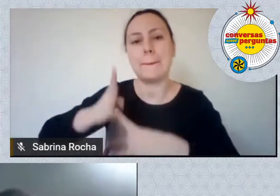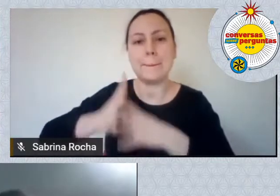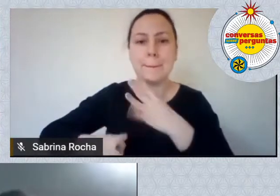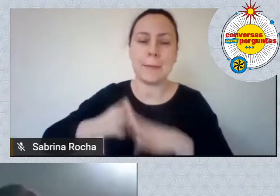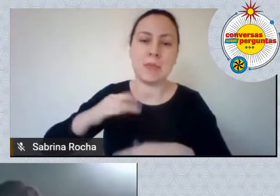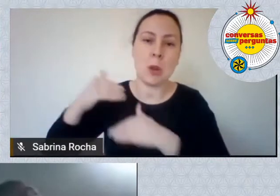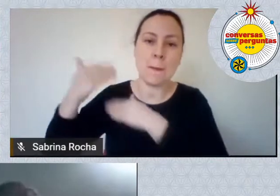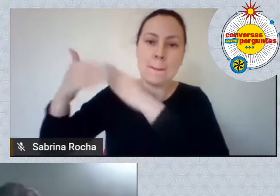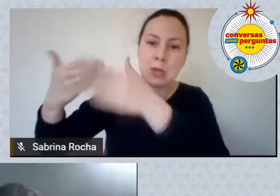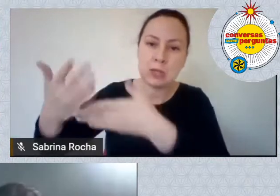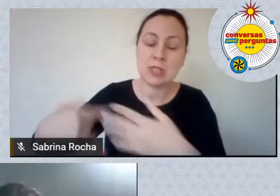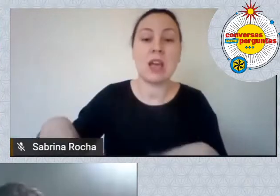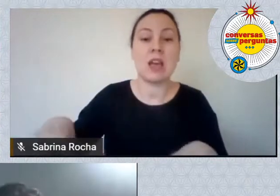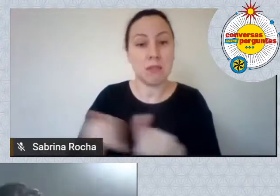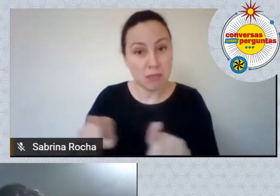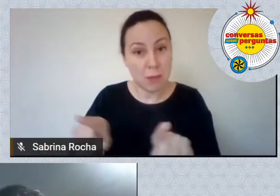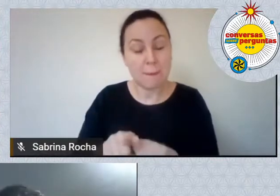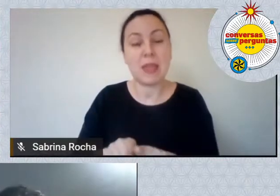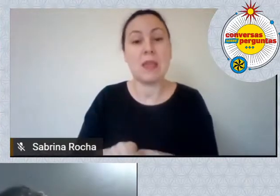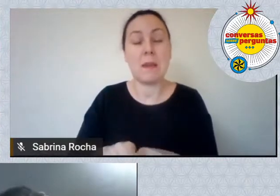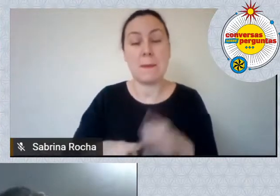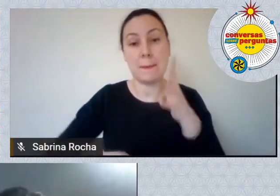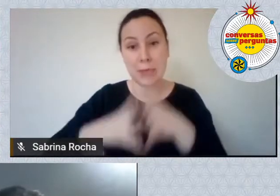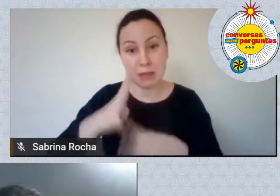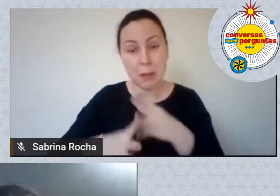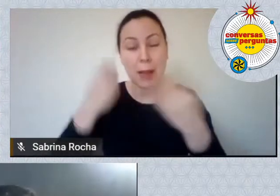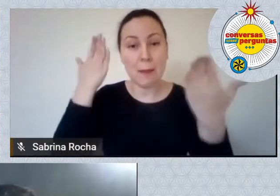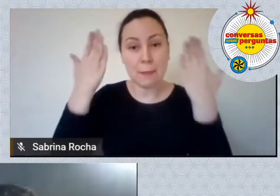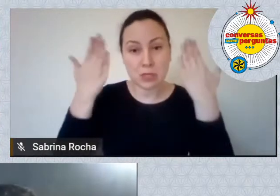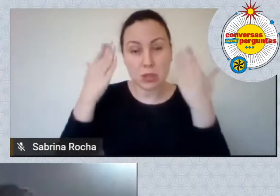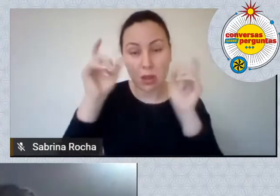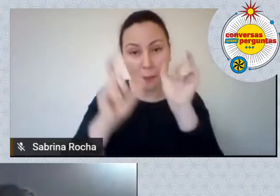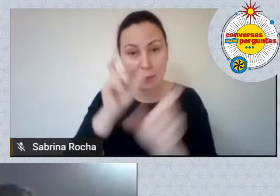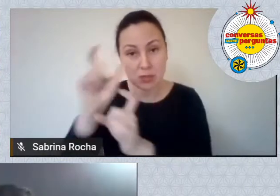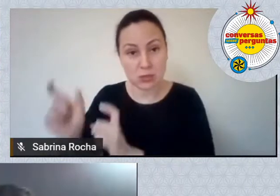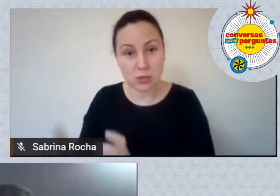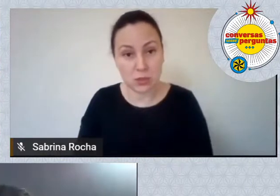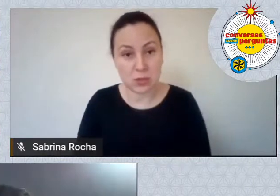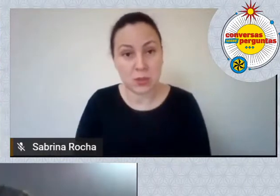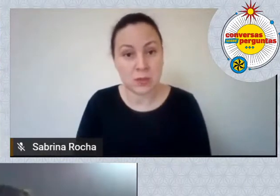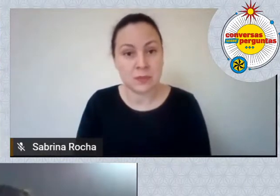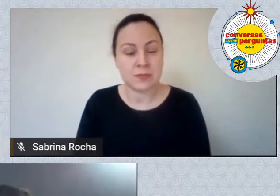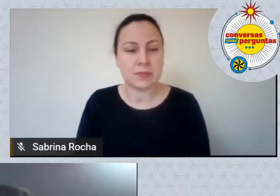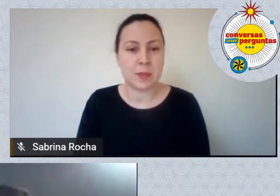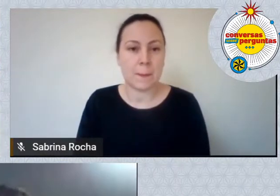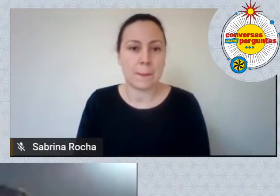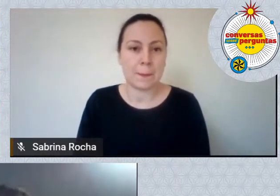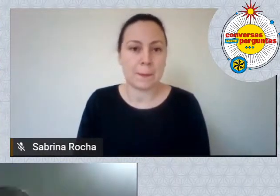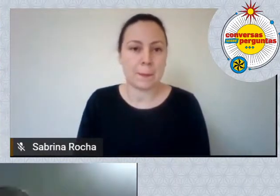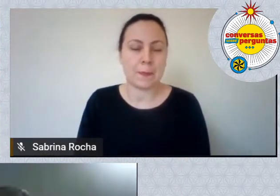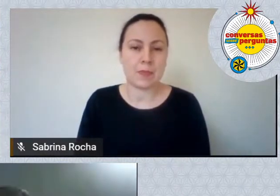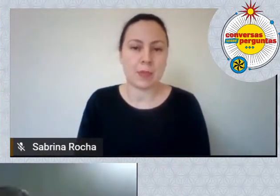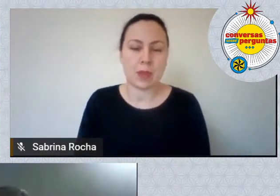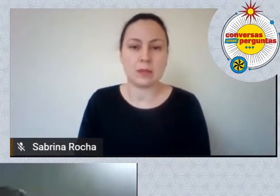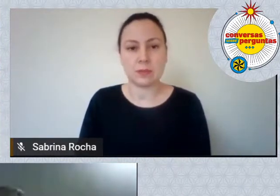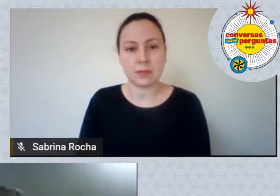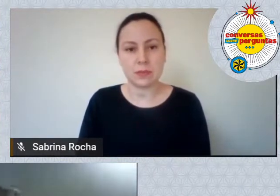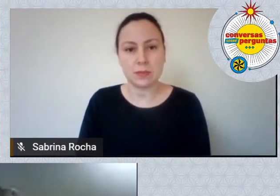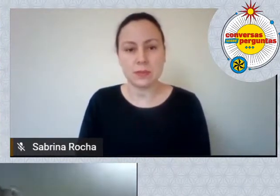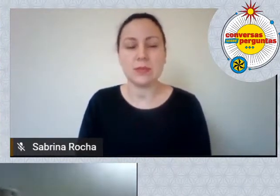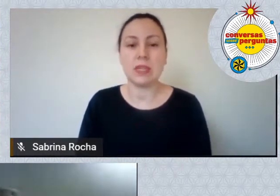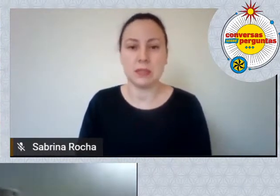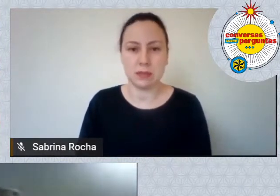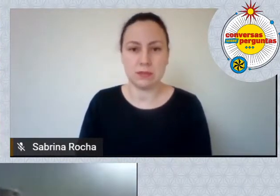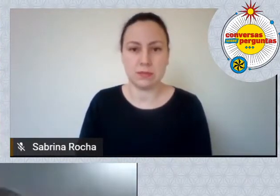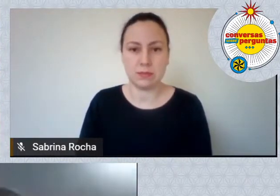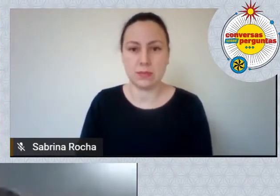vida psíquica das pessoas. Né? Quer dizer, a gente saiu, desculpa, a gente saiu de um momento onde a gente